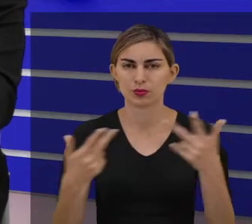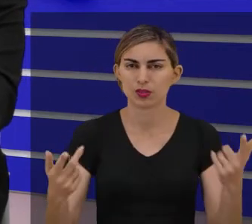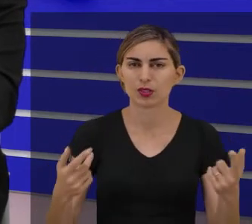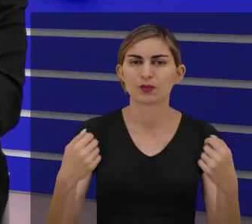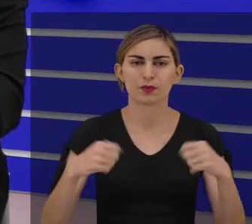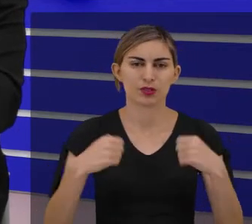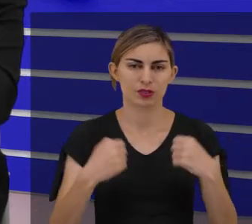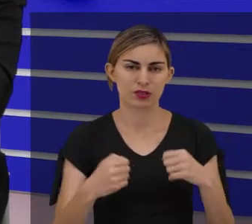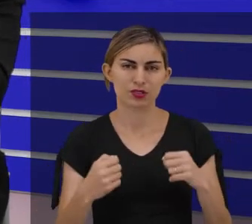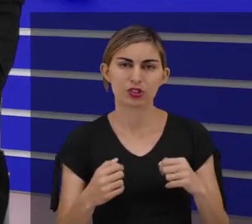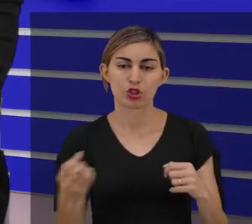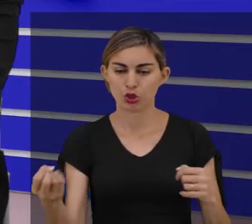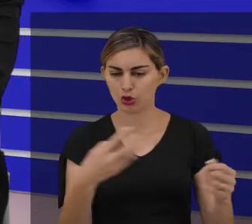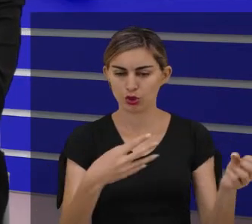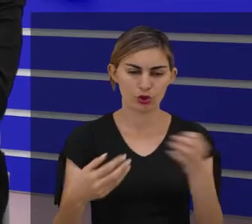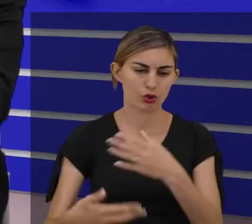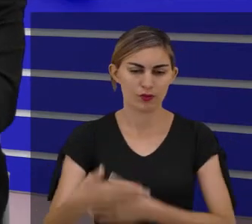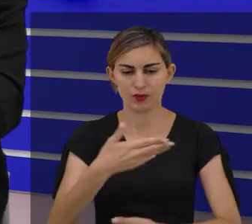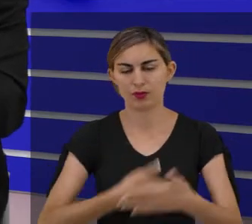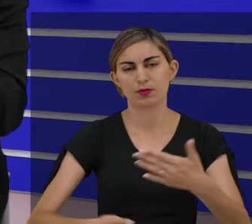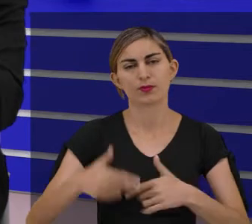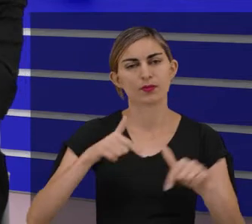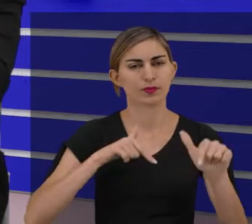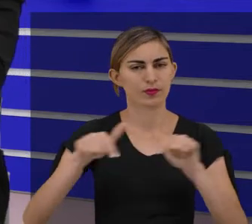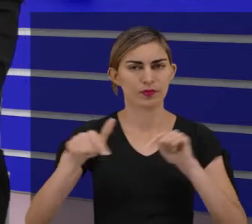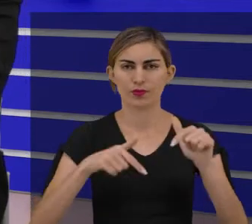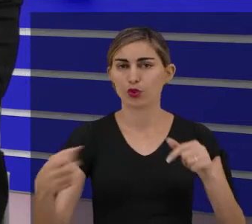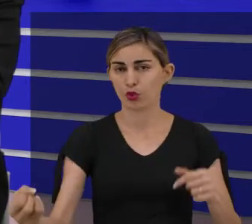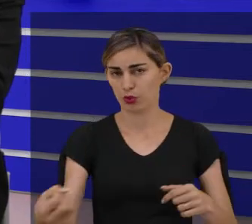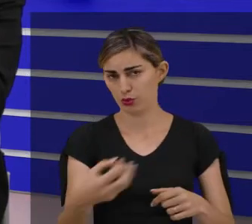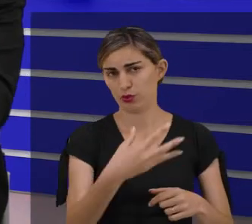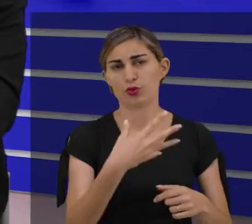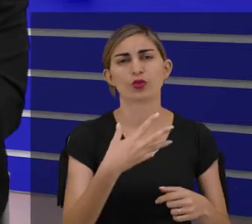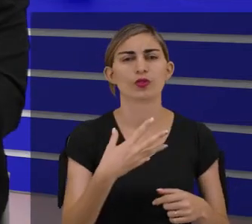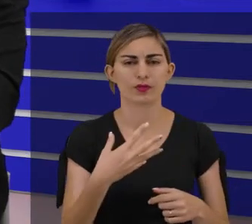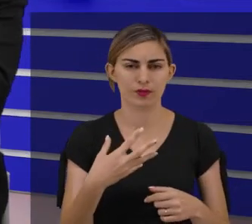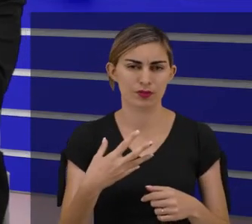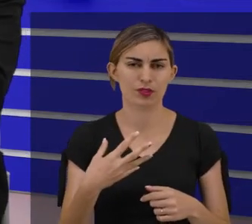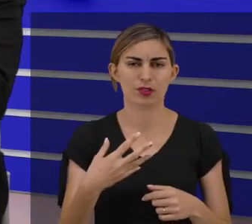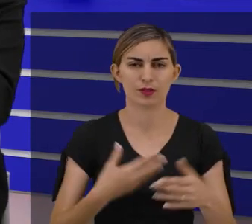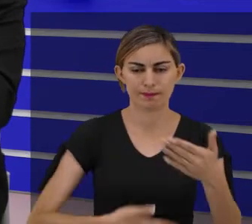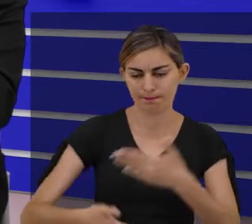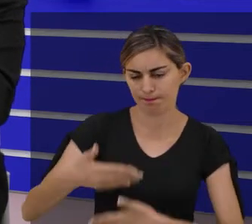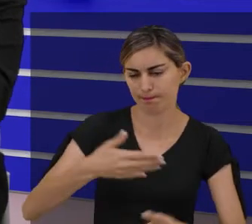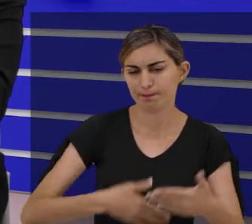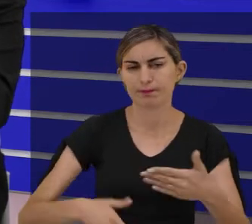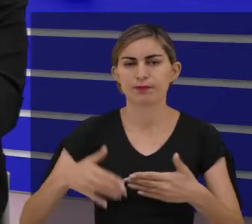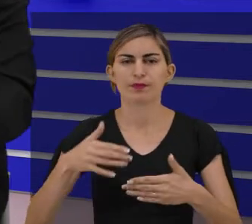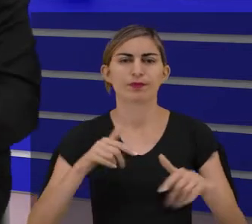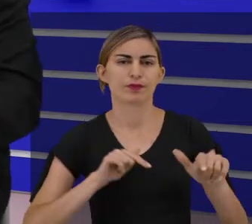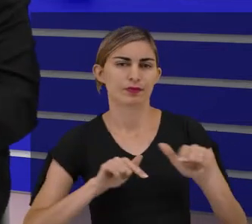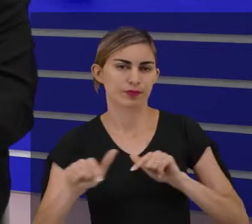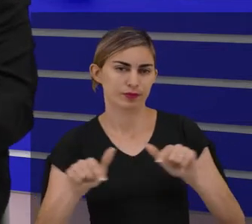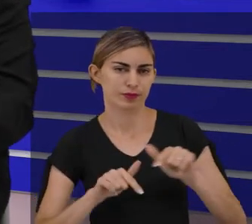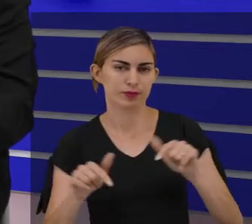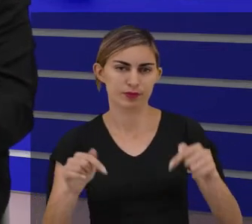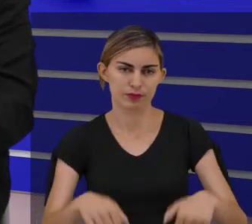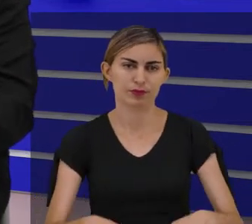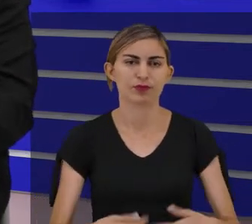sendo trilhados para essa nova relação de trabalho, para essa nova forma de se vincular à relação com o trabalho